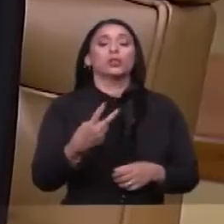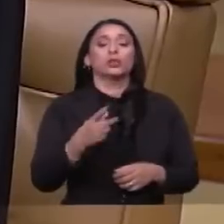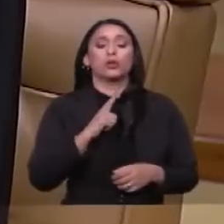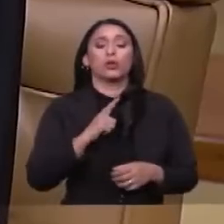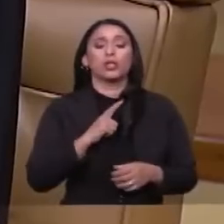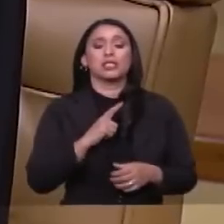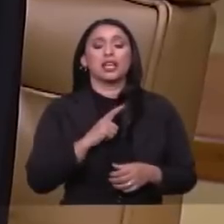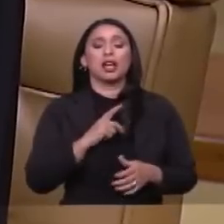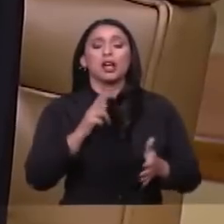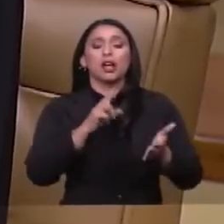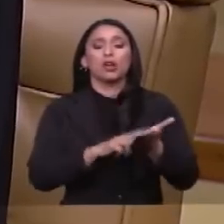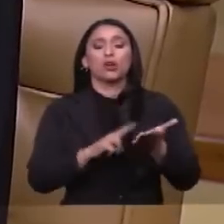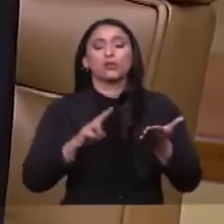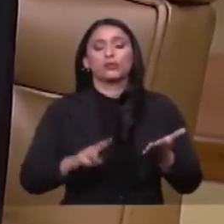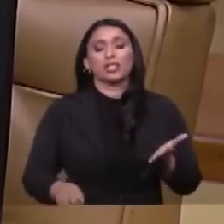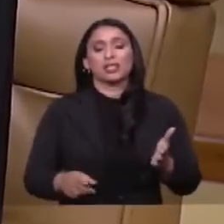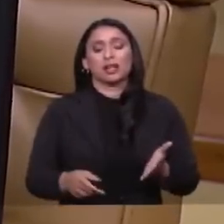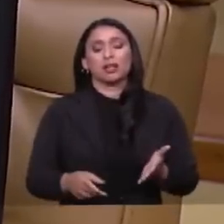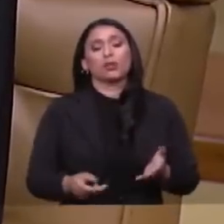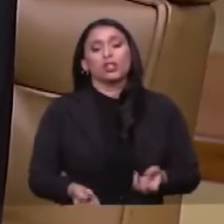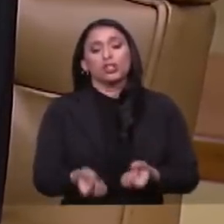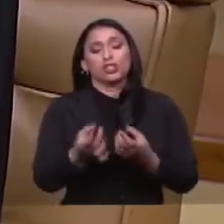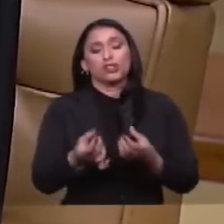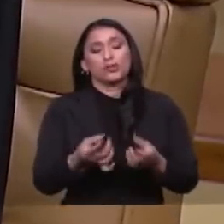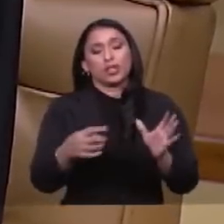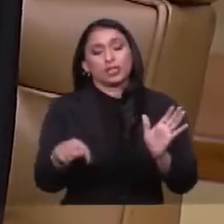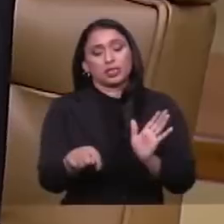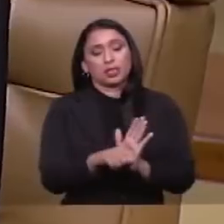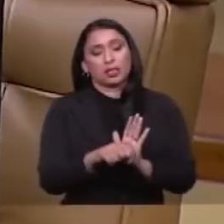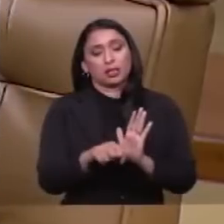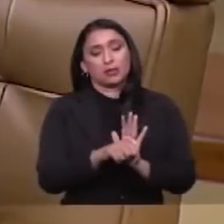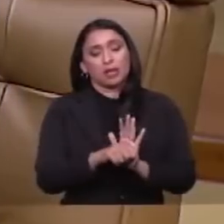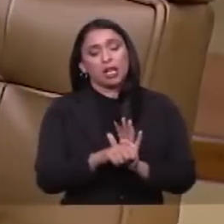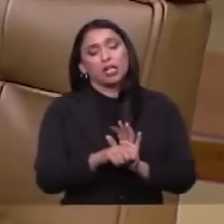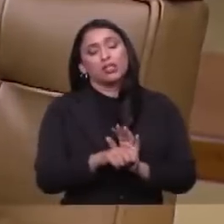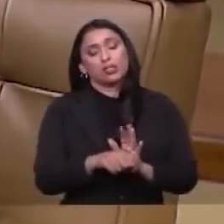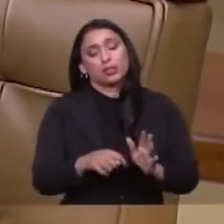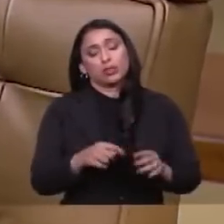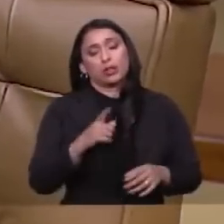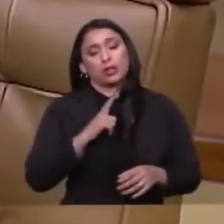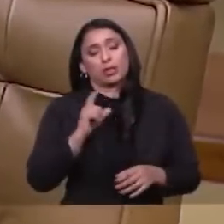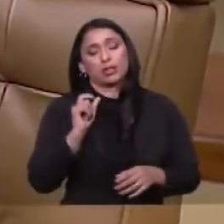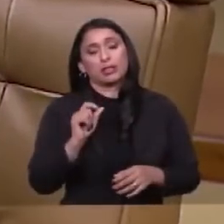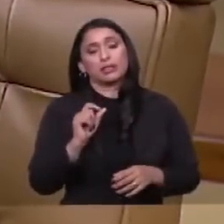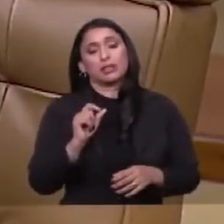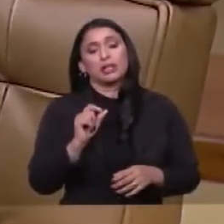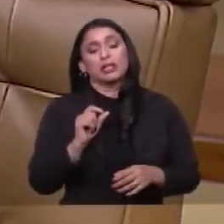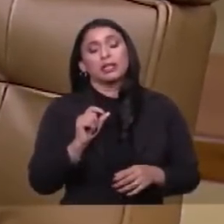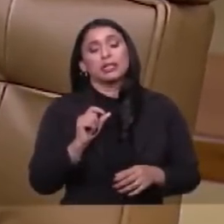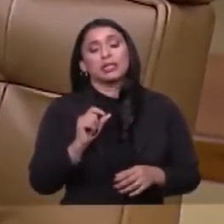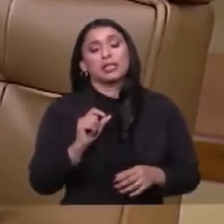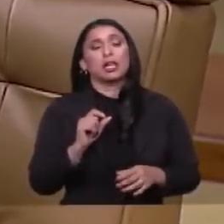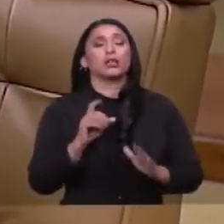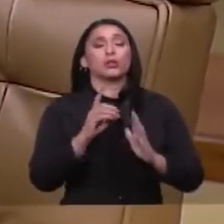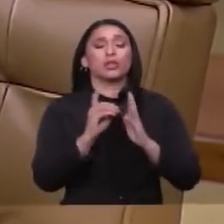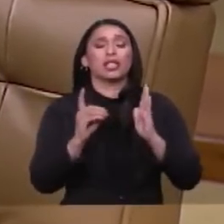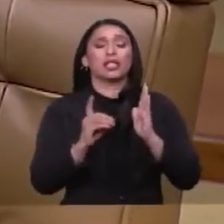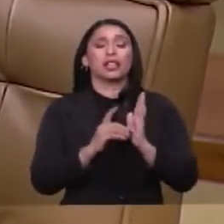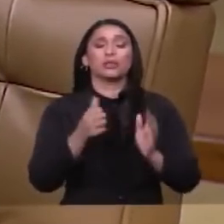contra o Tráfico Ilícito de Entorpecentes e Substâncias Psicotrópicas, internalizada no Brasil pelo